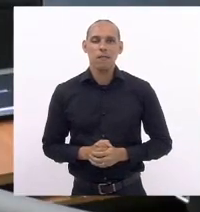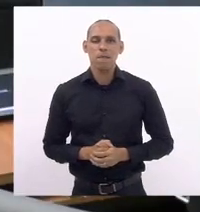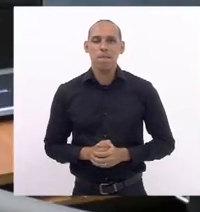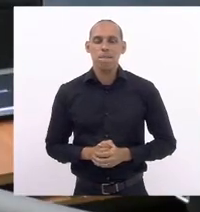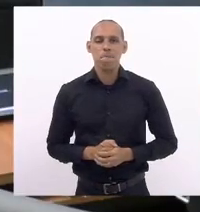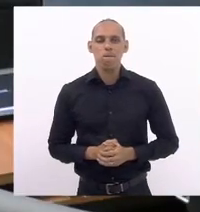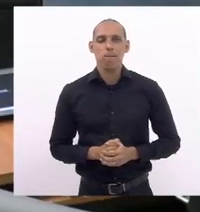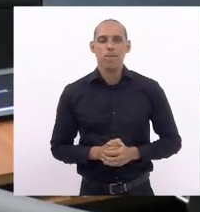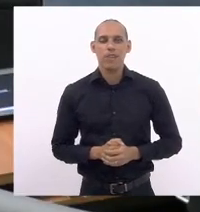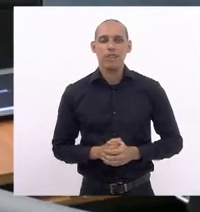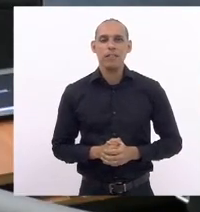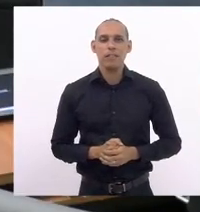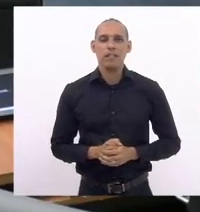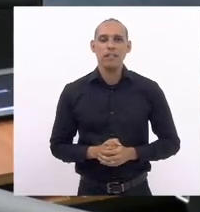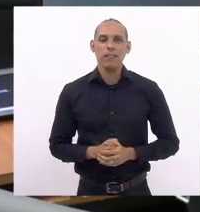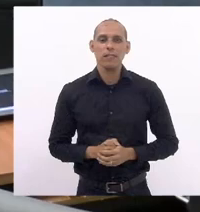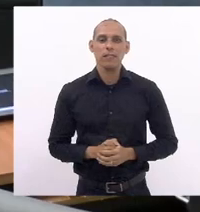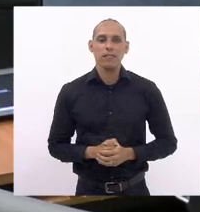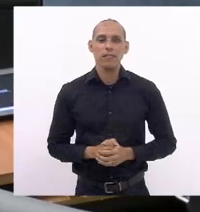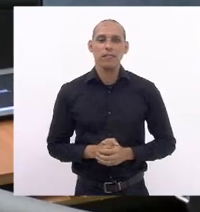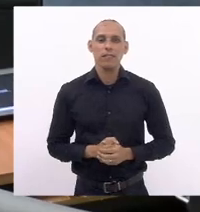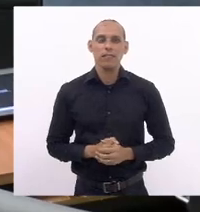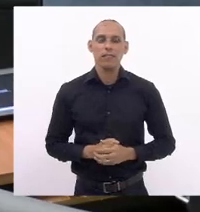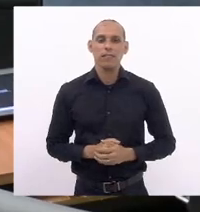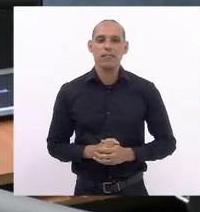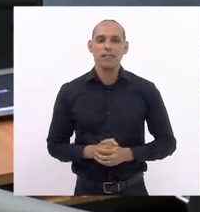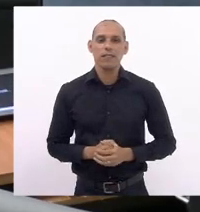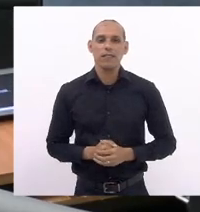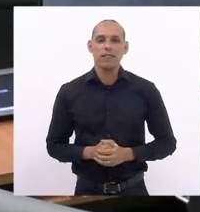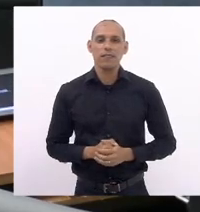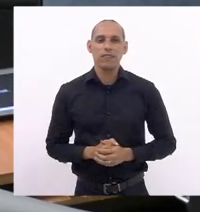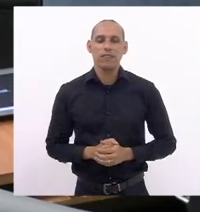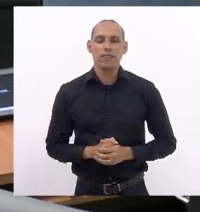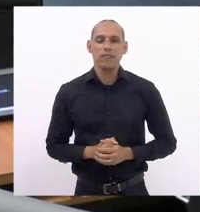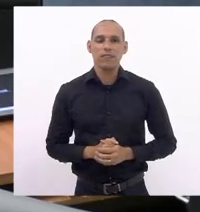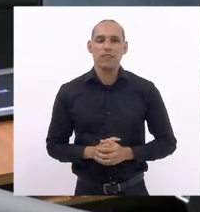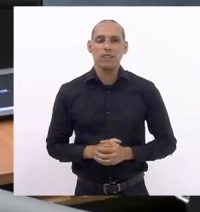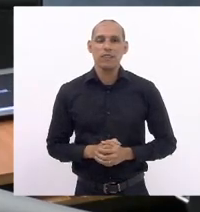linda. Aquele fotógrafo que tem 16 anos. Não, é daqui da casa.